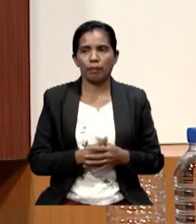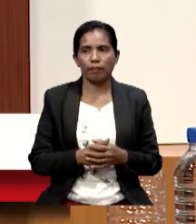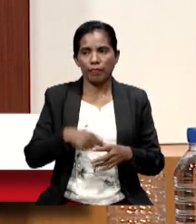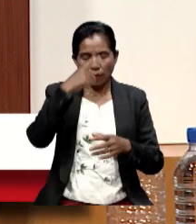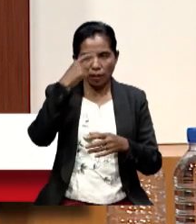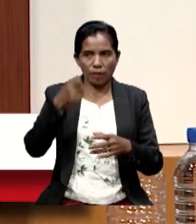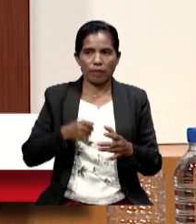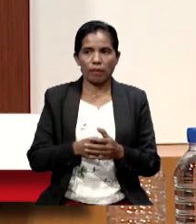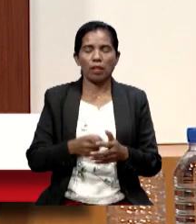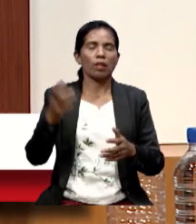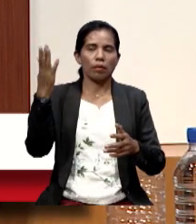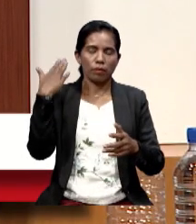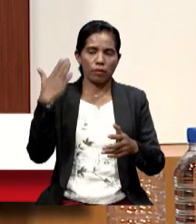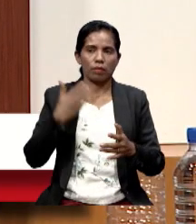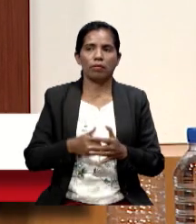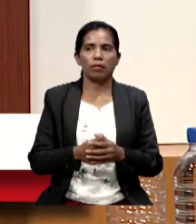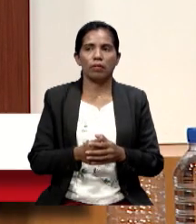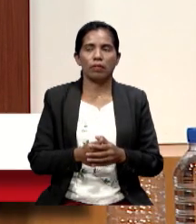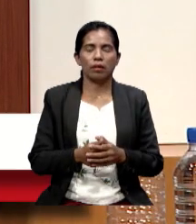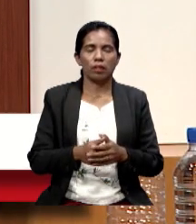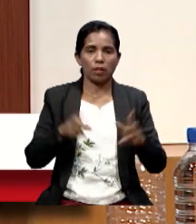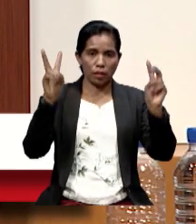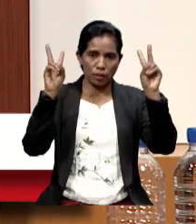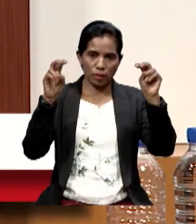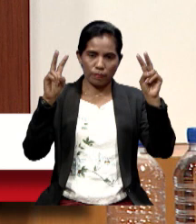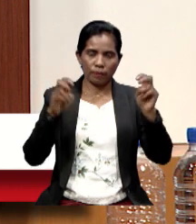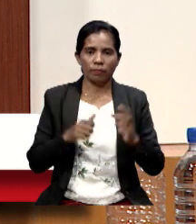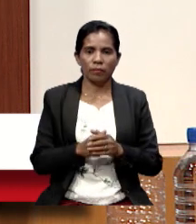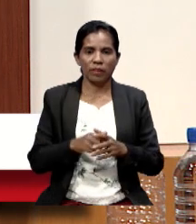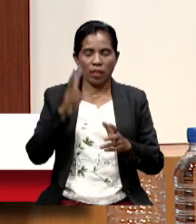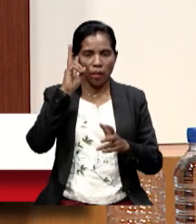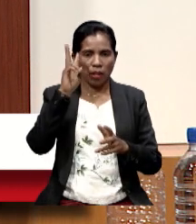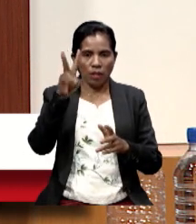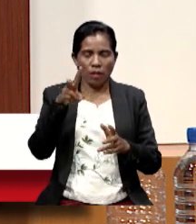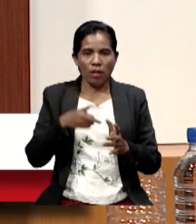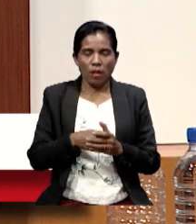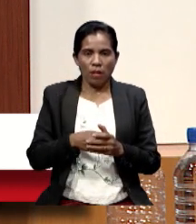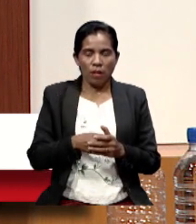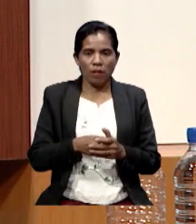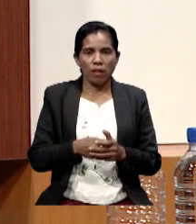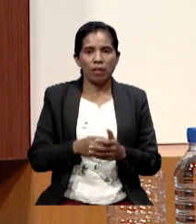Nubianco, a declaração,